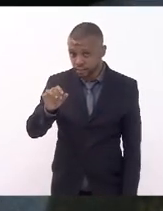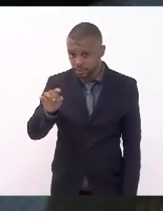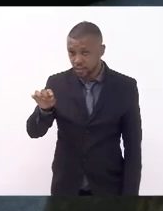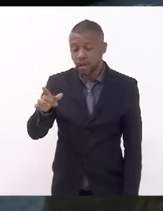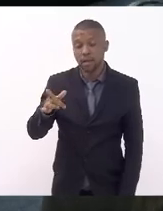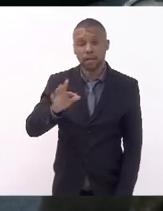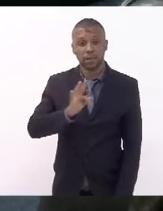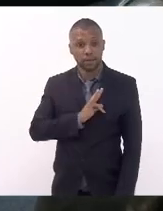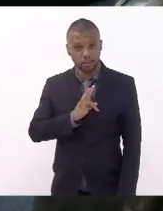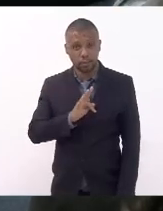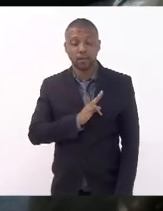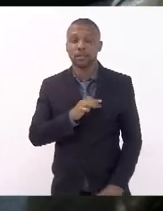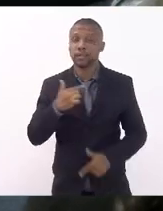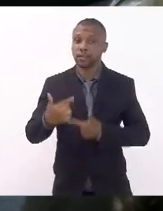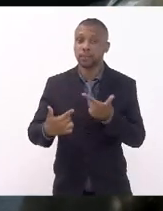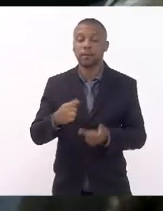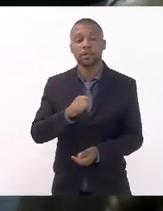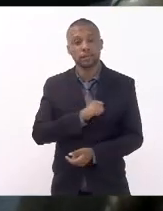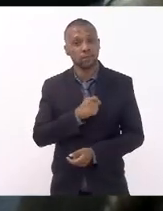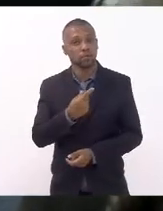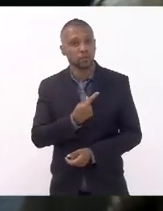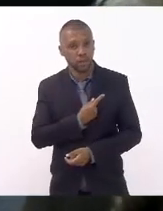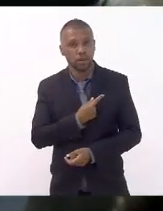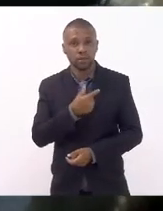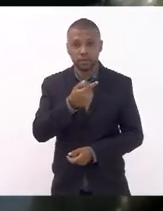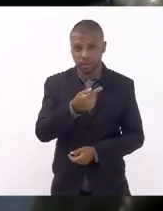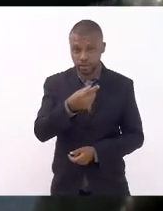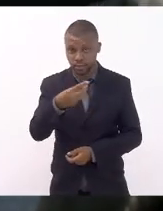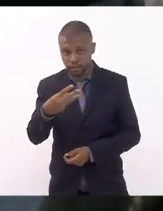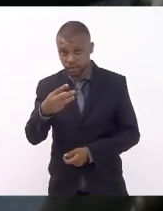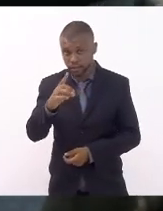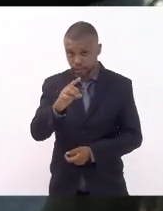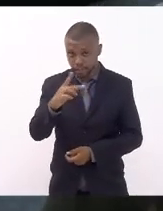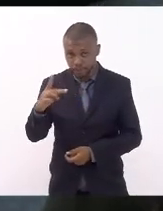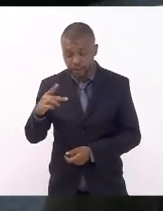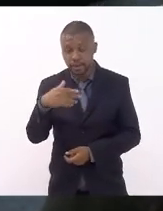na 73 DP em São Gonçalo. O Leonardo Macharete é